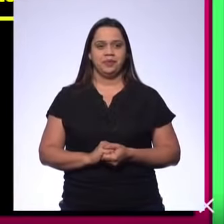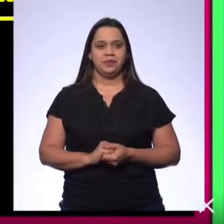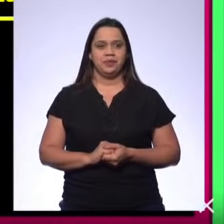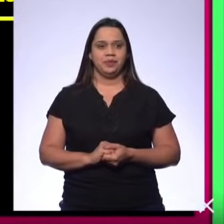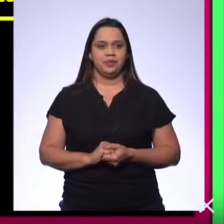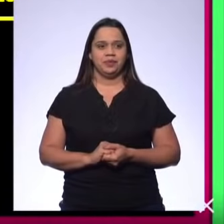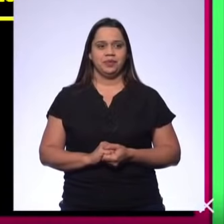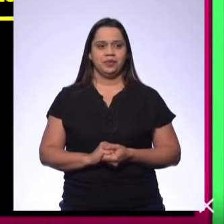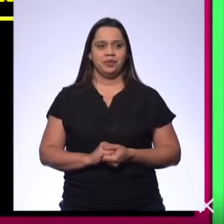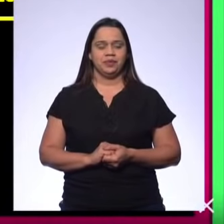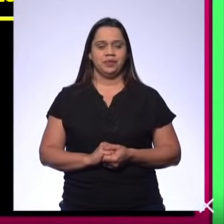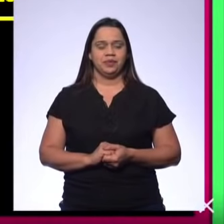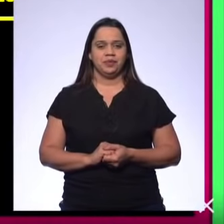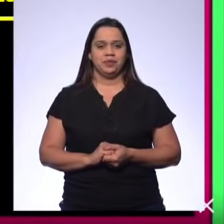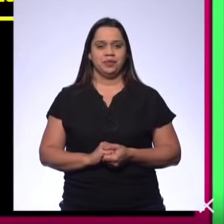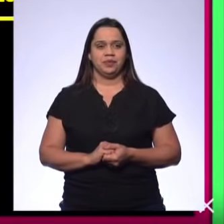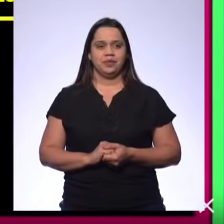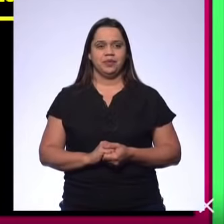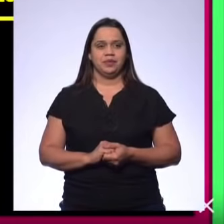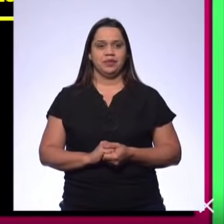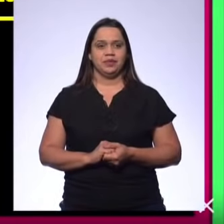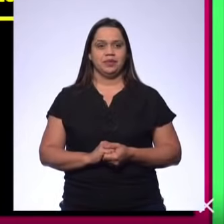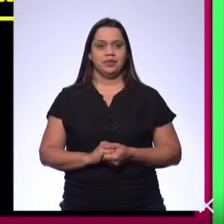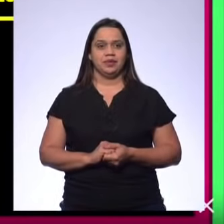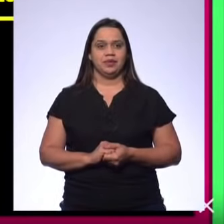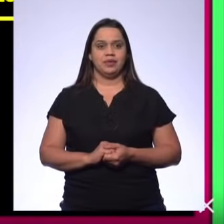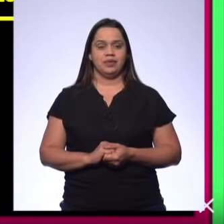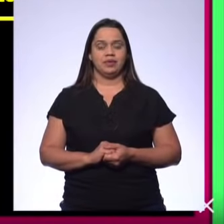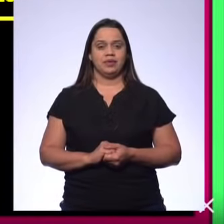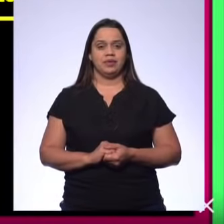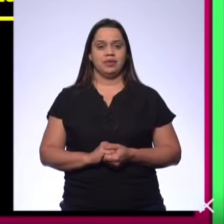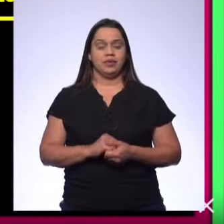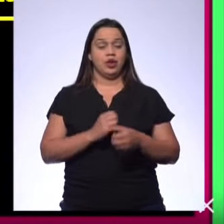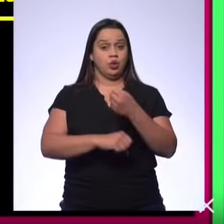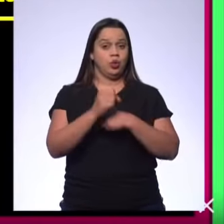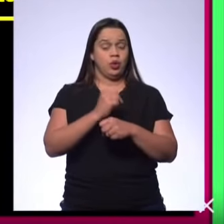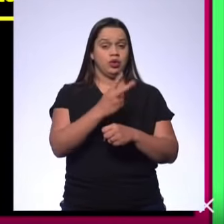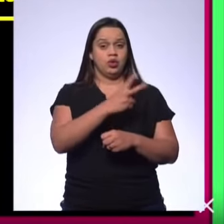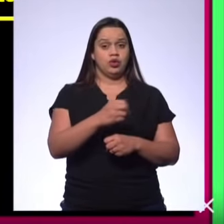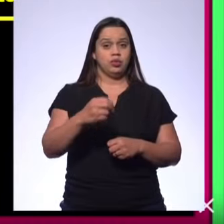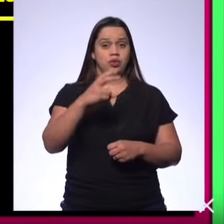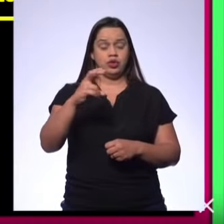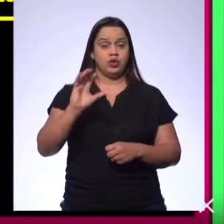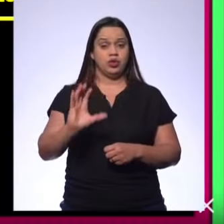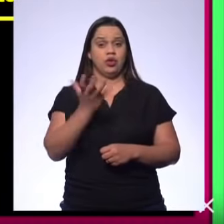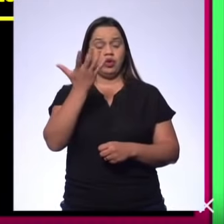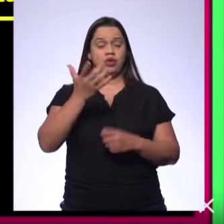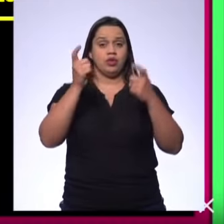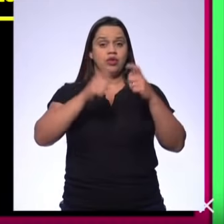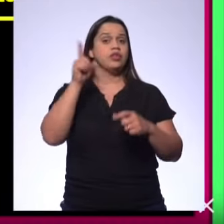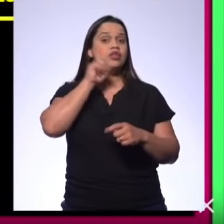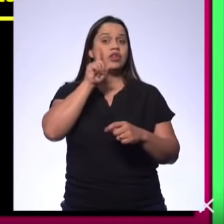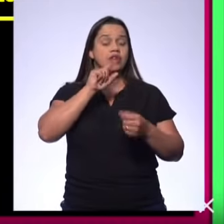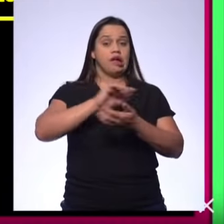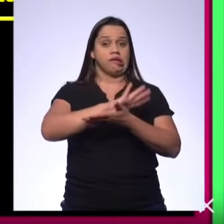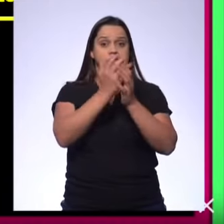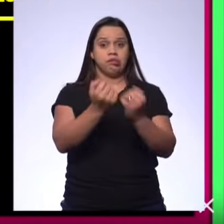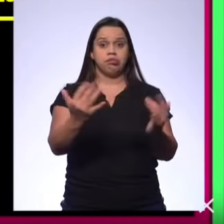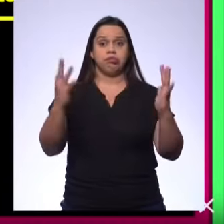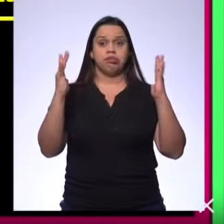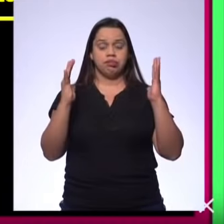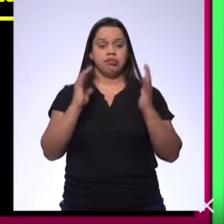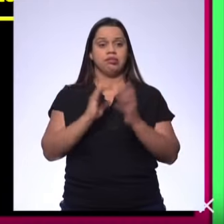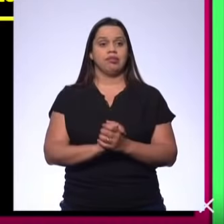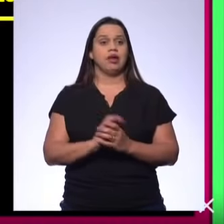Which natural disaster happened in USA in 2005? Qual desastre natural aconteceu nos Estados Unidos em 2005?